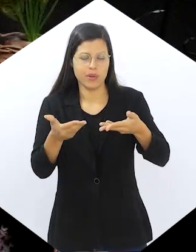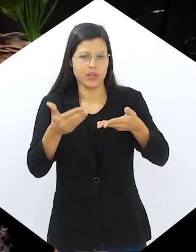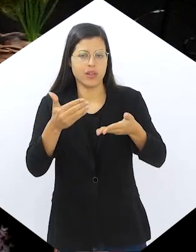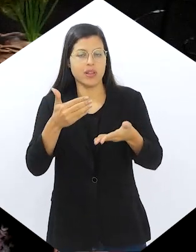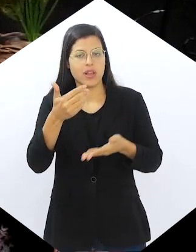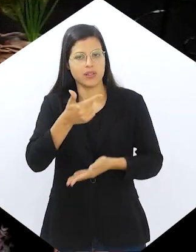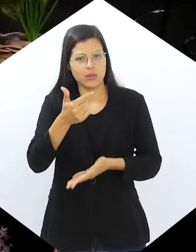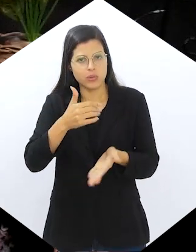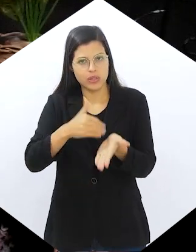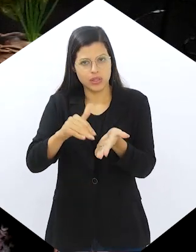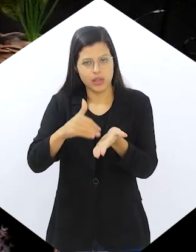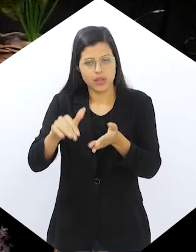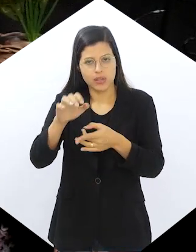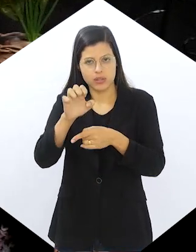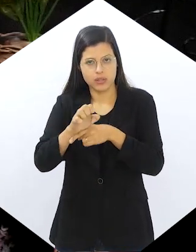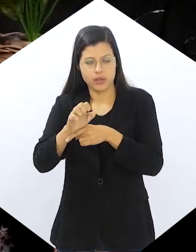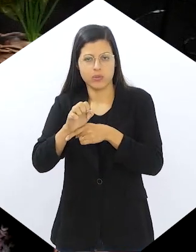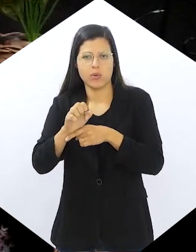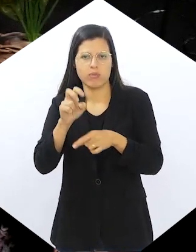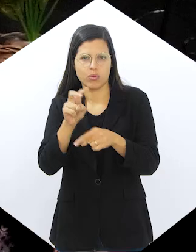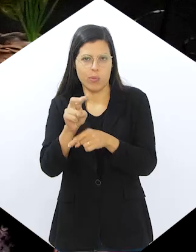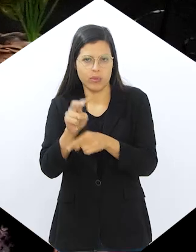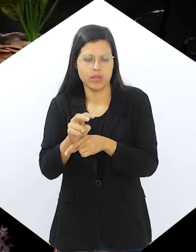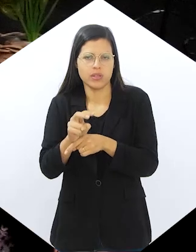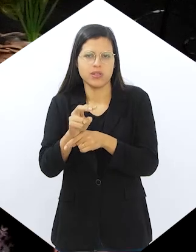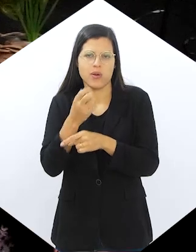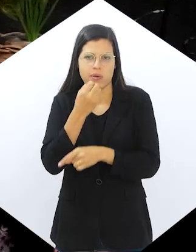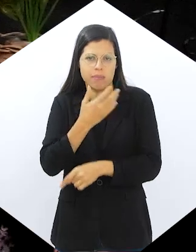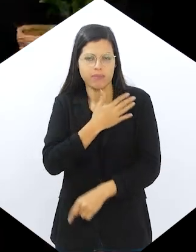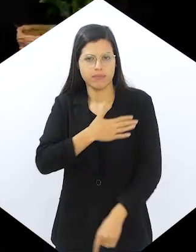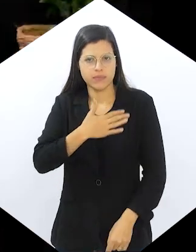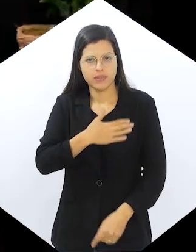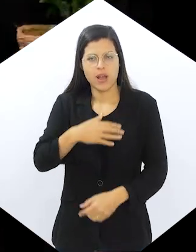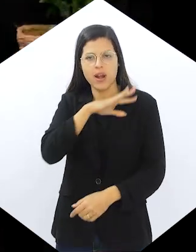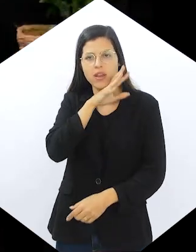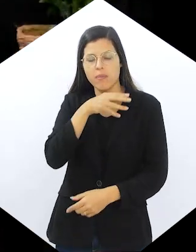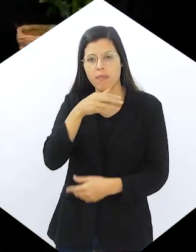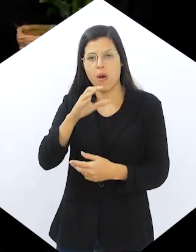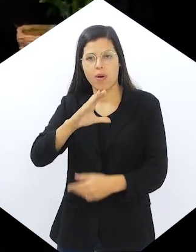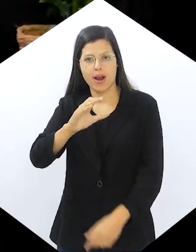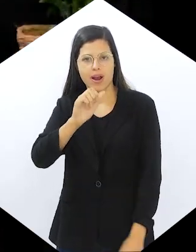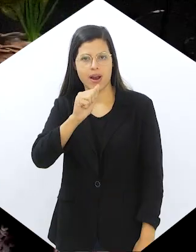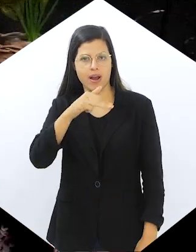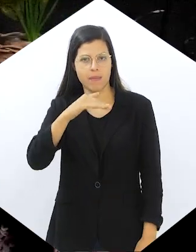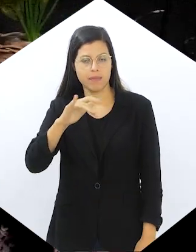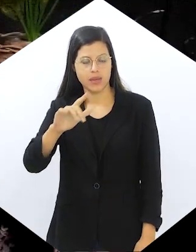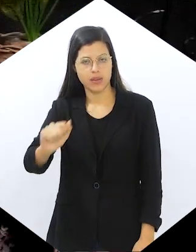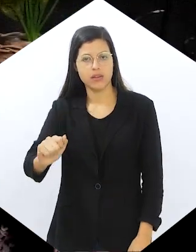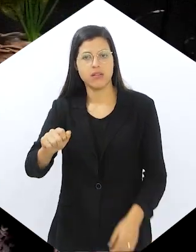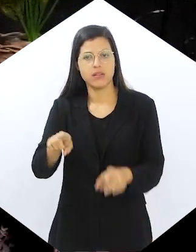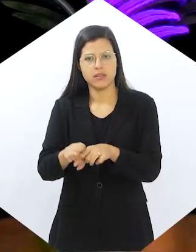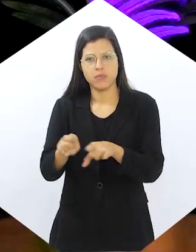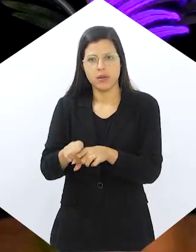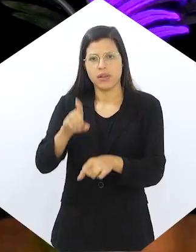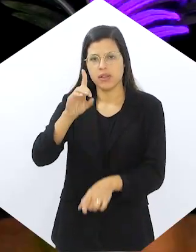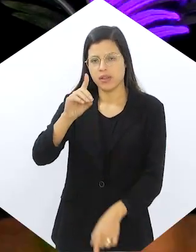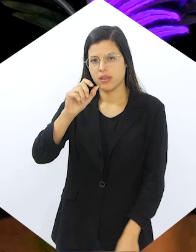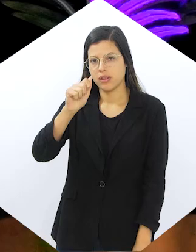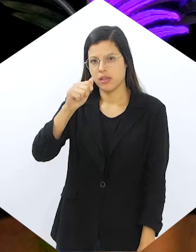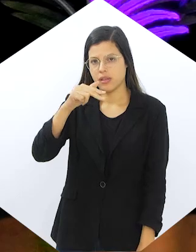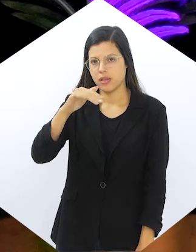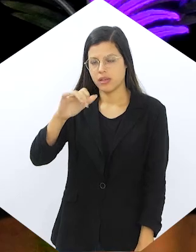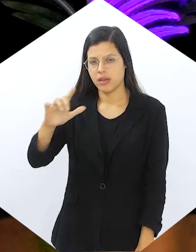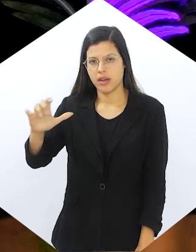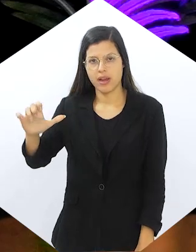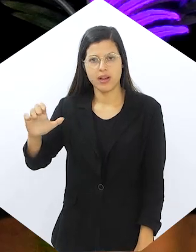nós convidamos a subsecretária estadual de Proteção e Bem-Estar Animal, Camila Costa, e a Daniele Cristo, que é